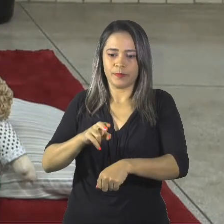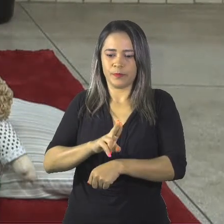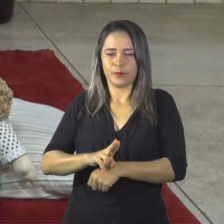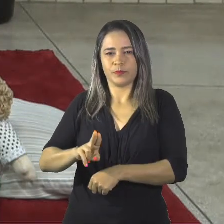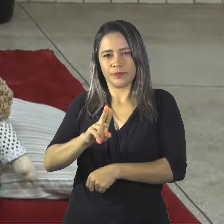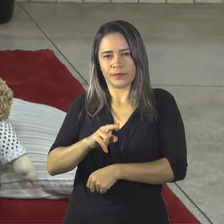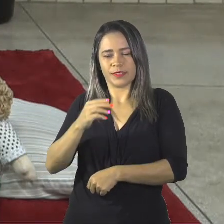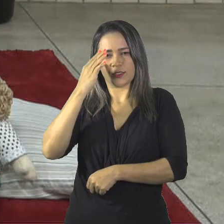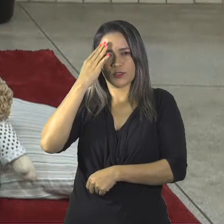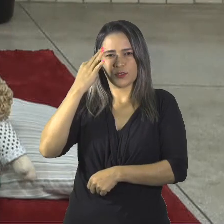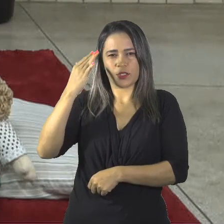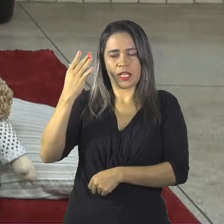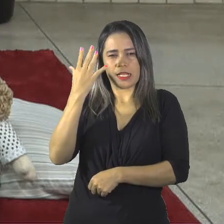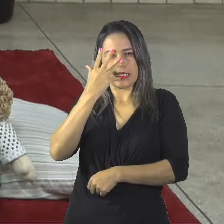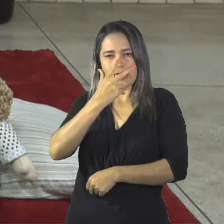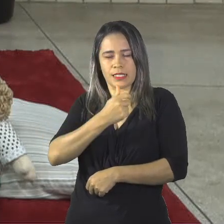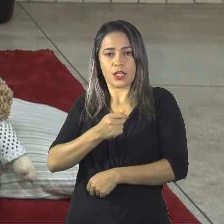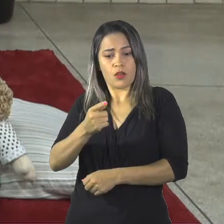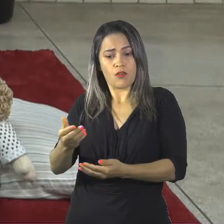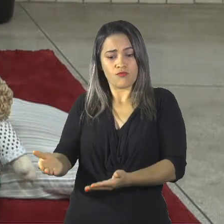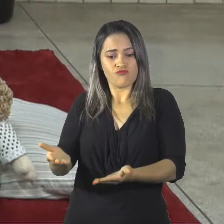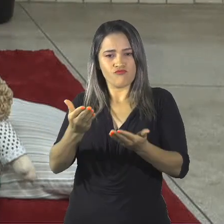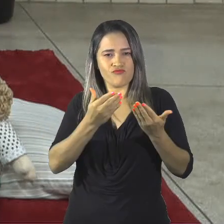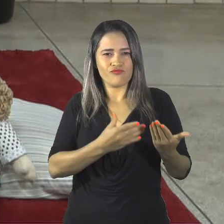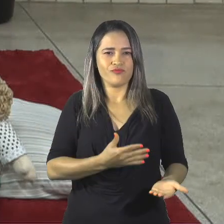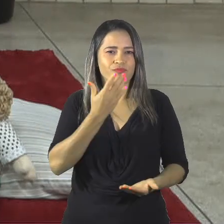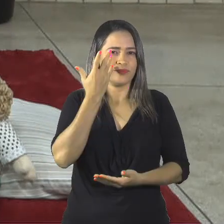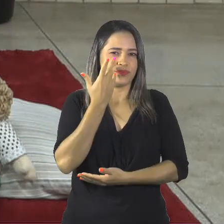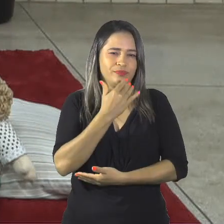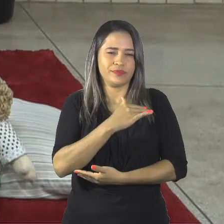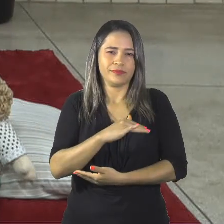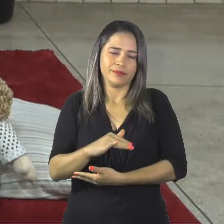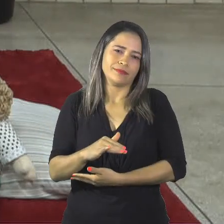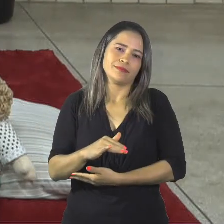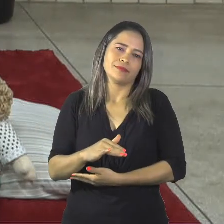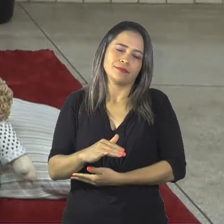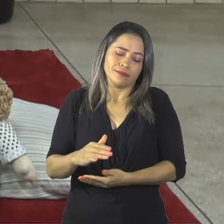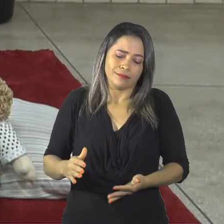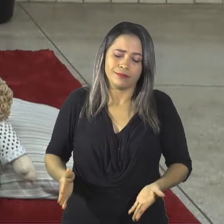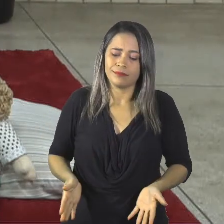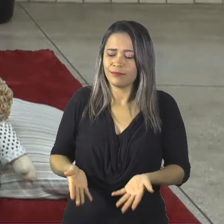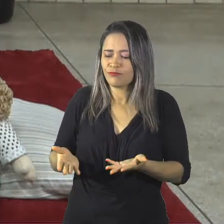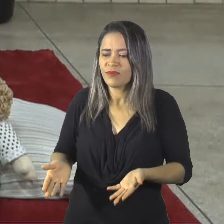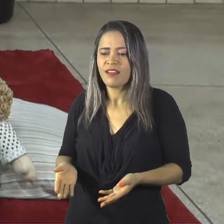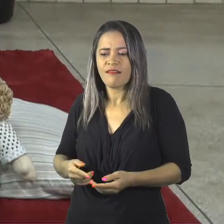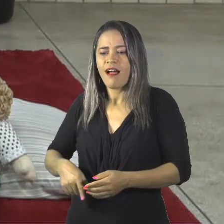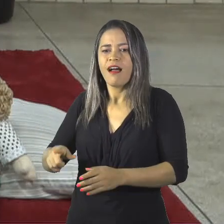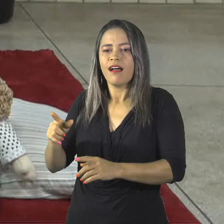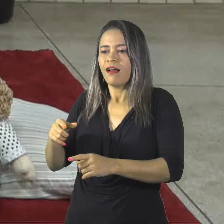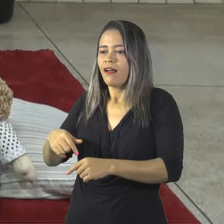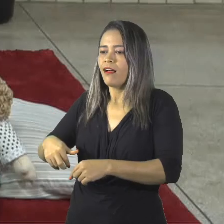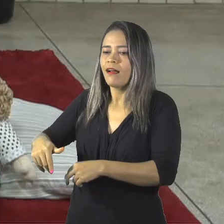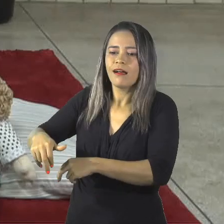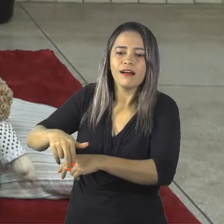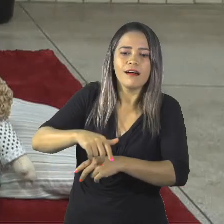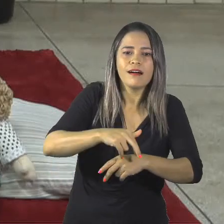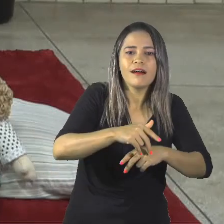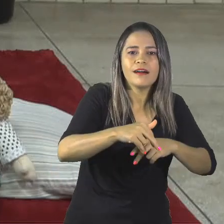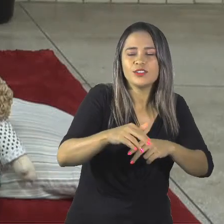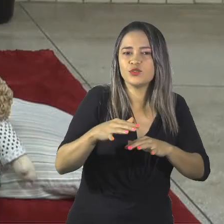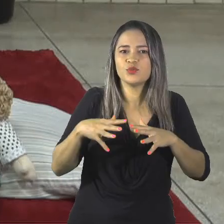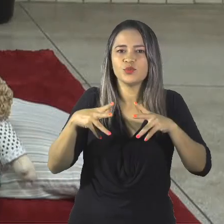tão linda, tão emocionante, convide a sua criança e vai explorar todos os cômodos da sua casa. Mostre para ela